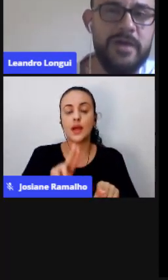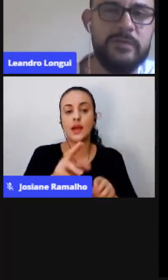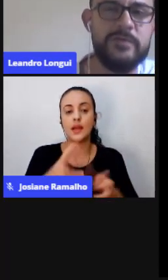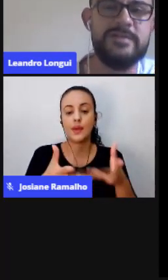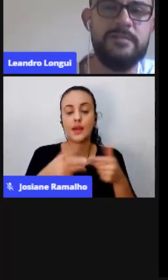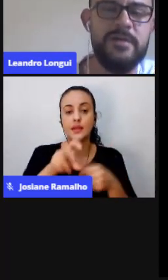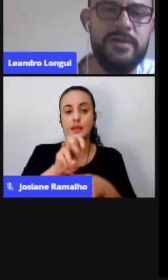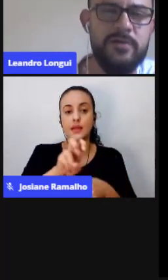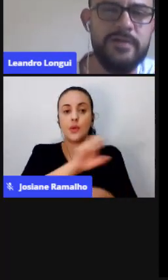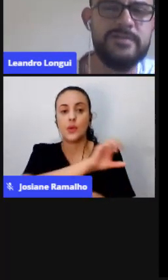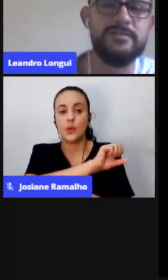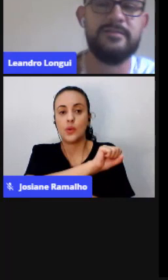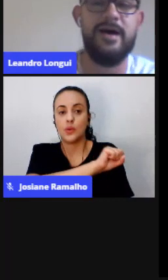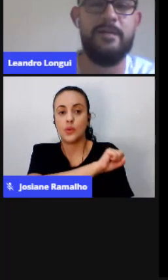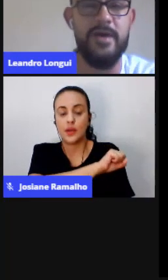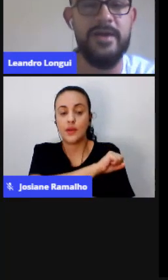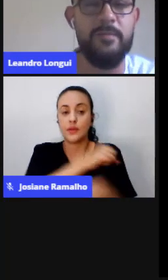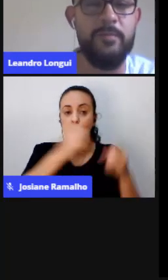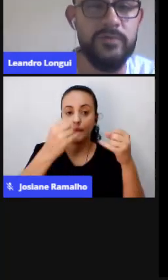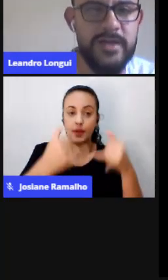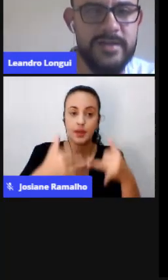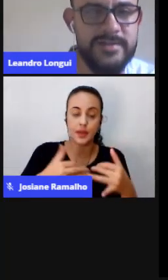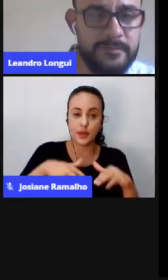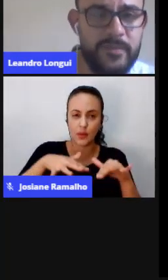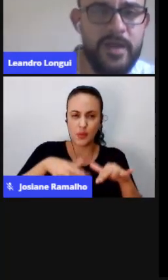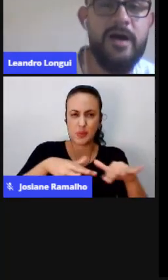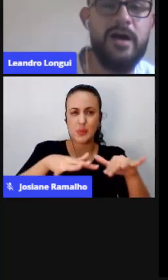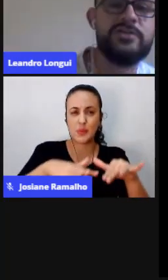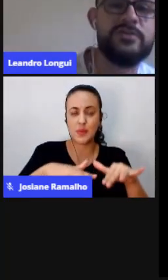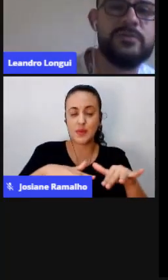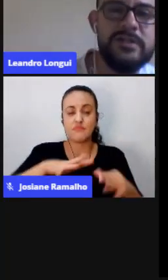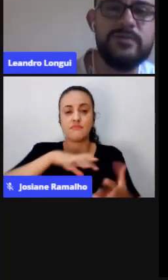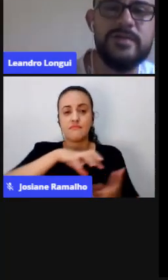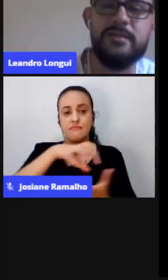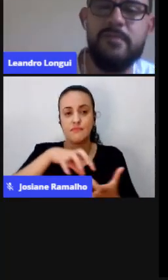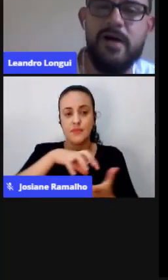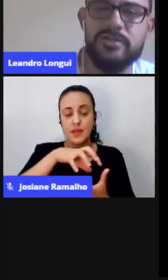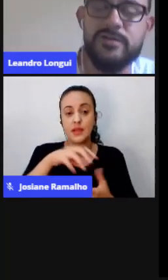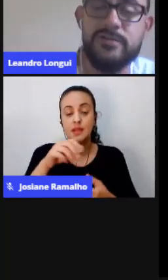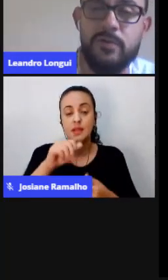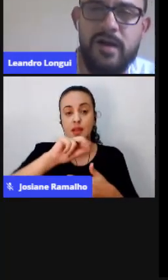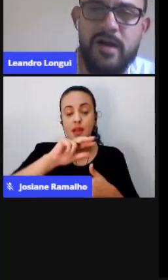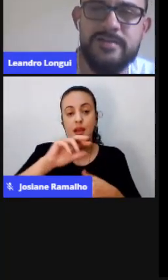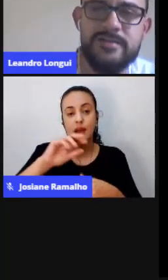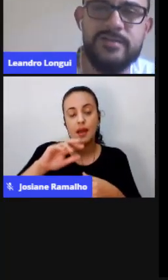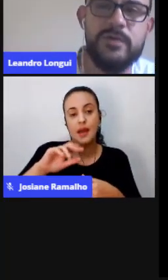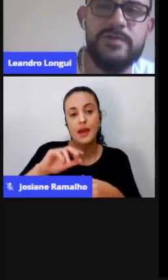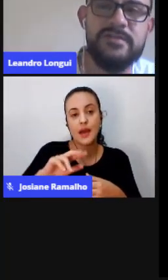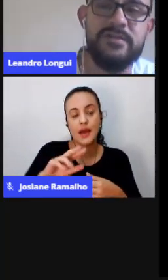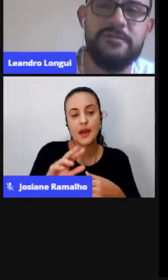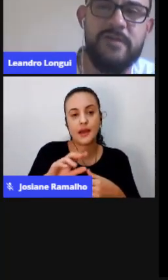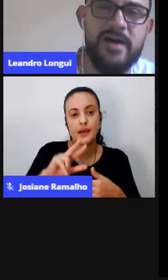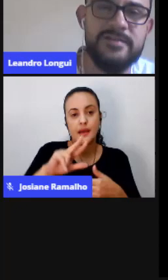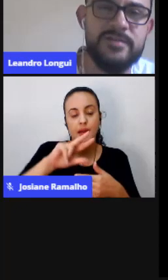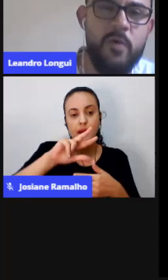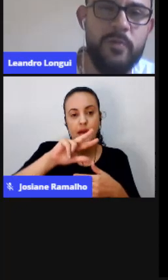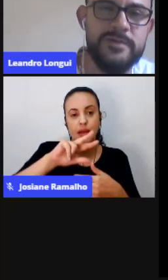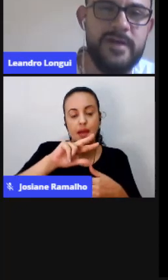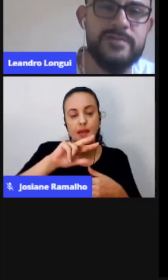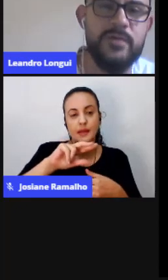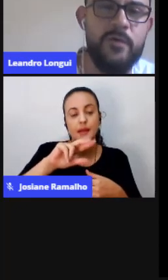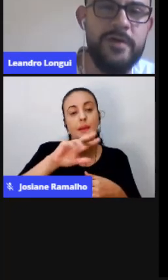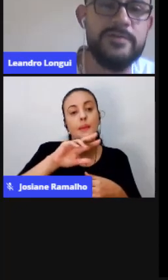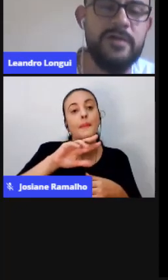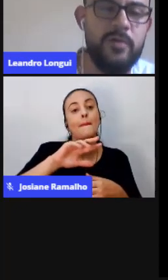explicar os movimentos e as rebeliões da América Portuguesa, articulando as temáticas locais e suas interfaces